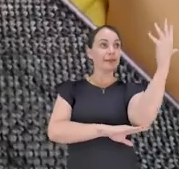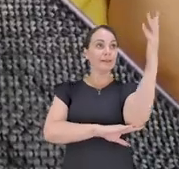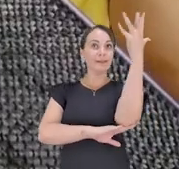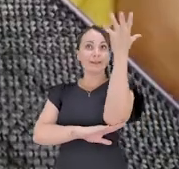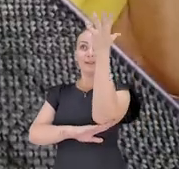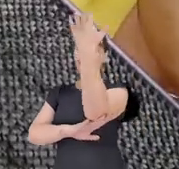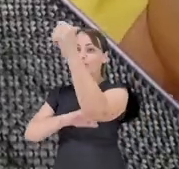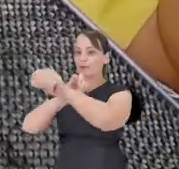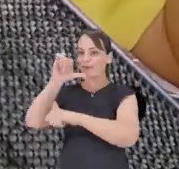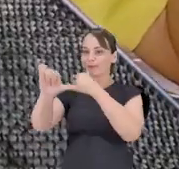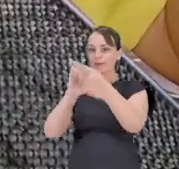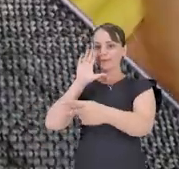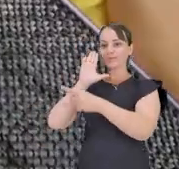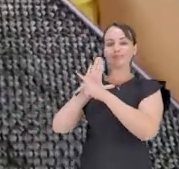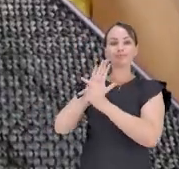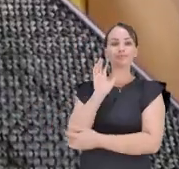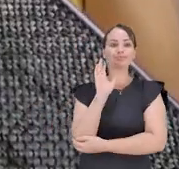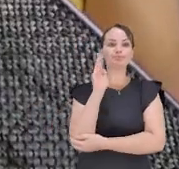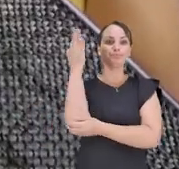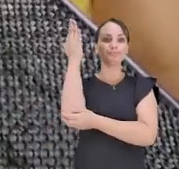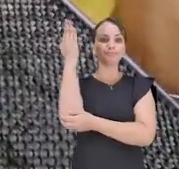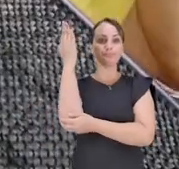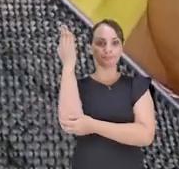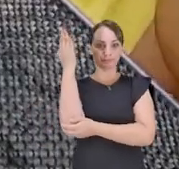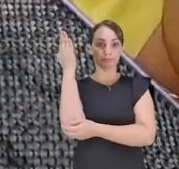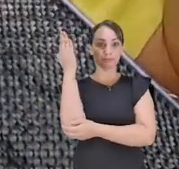Vem da mata madeira.